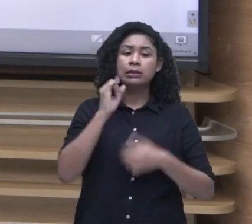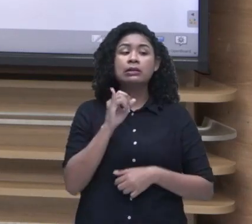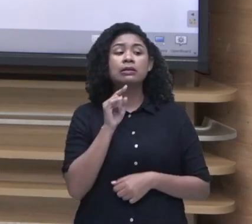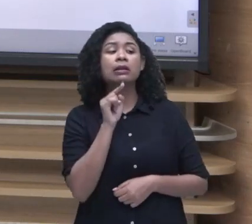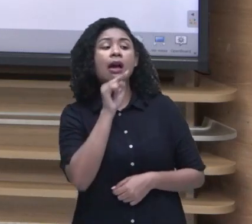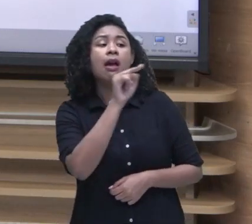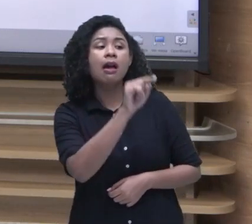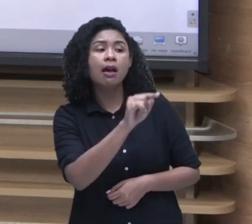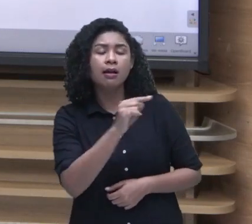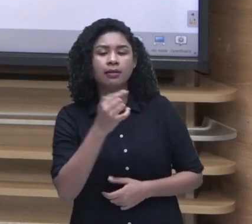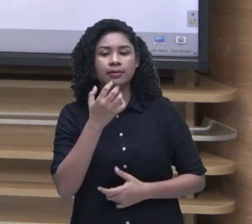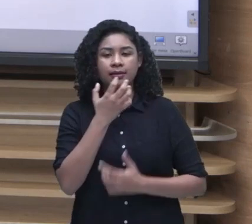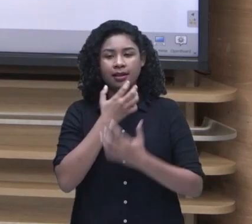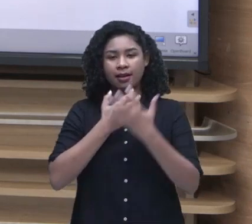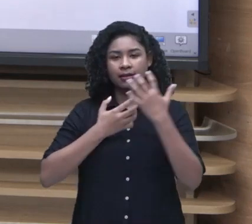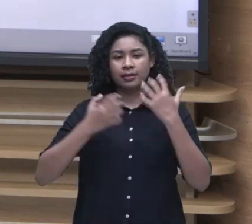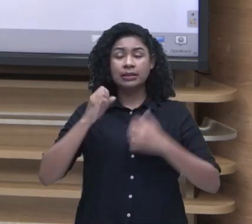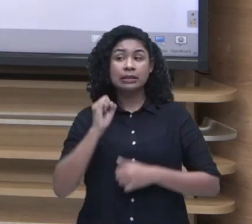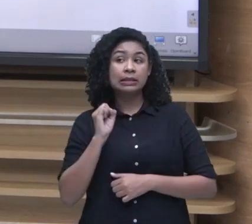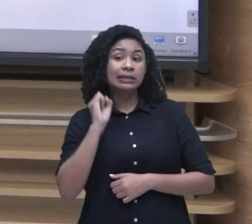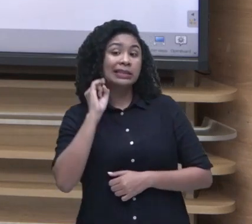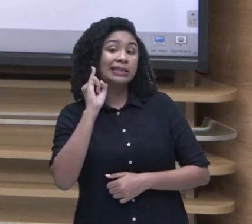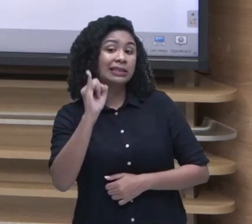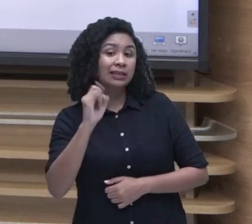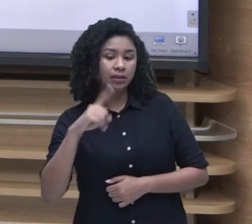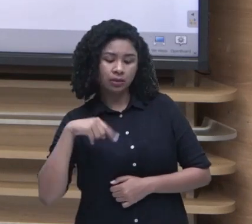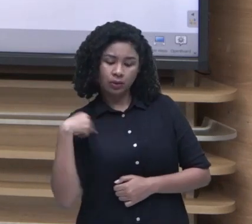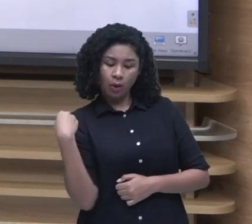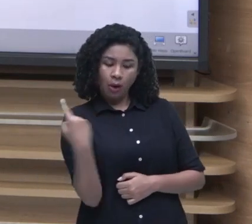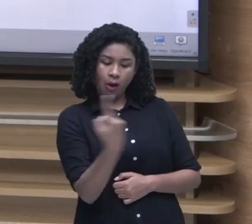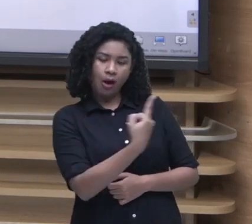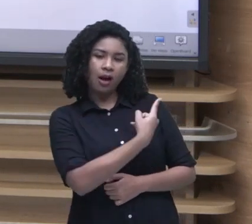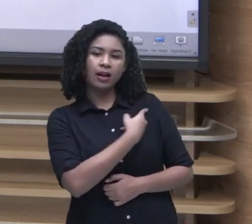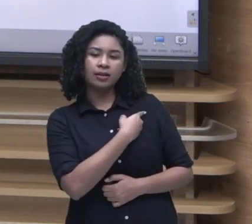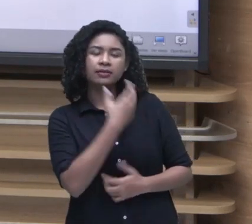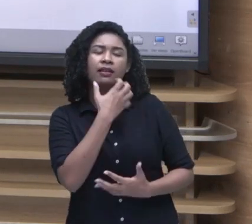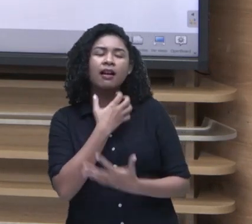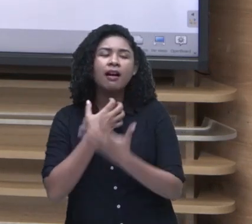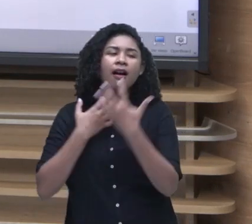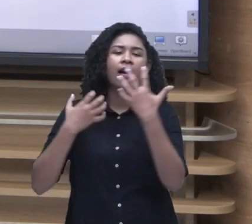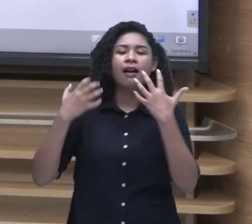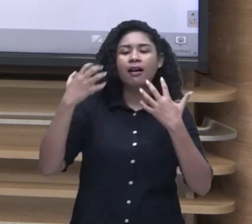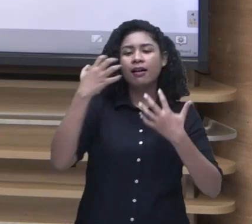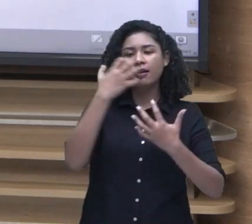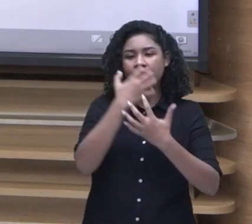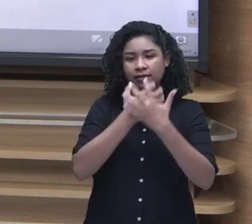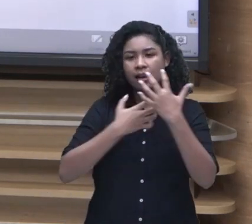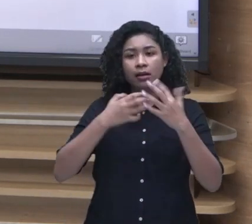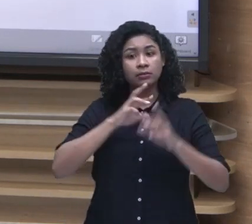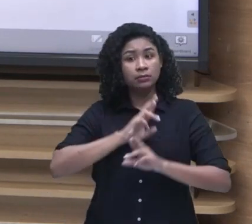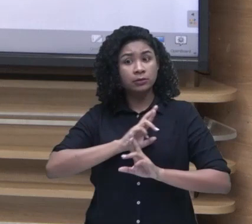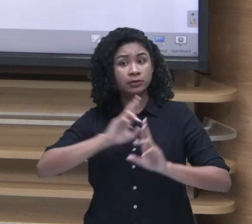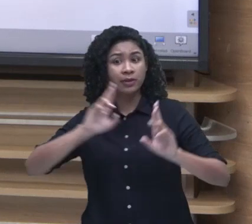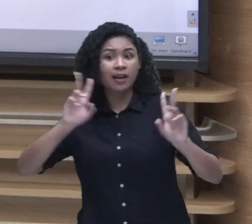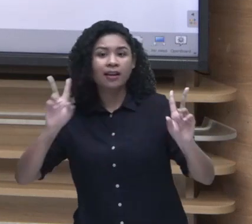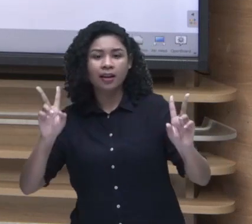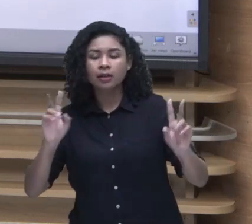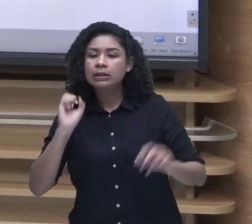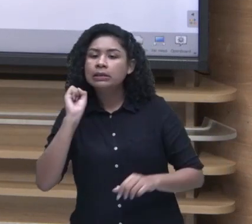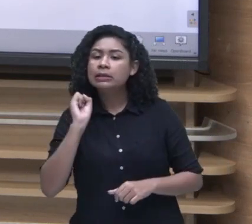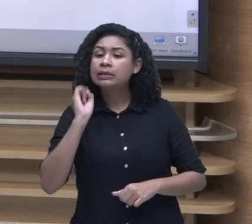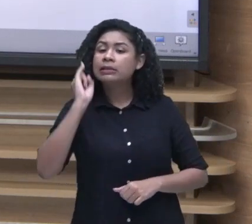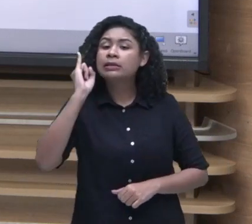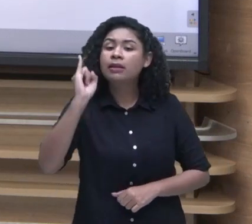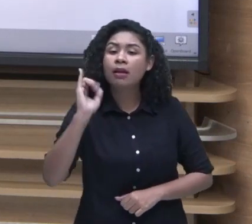cantasse, né? Se nós cantássemos, seria diferente, se ainda isso pudesse acontecer,